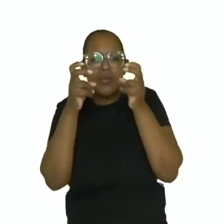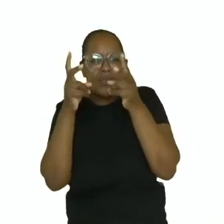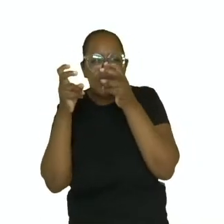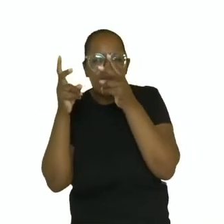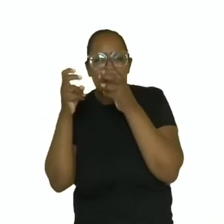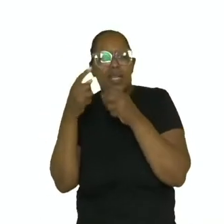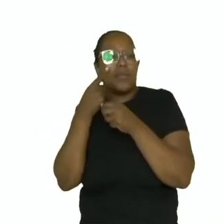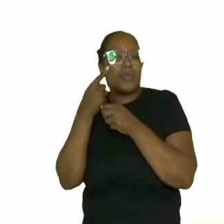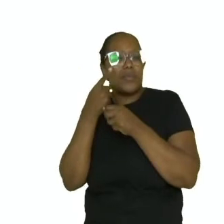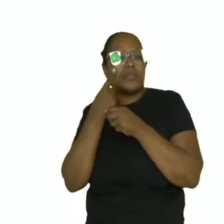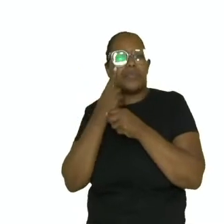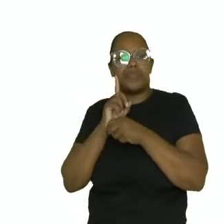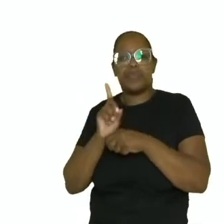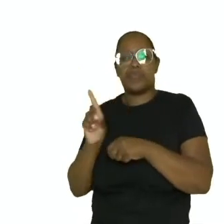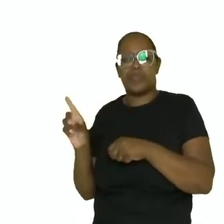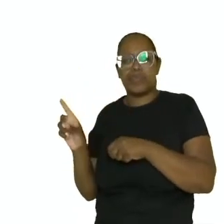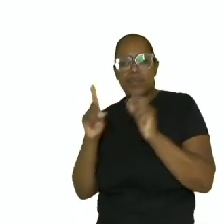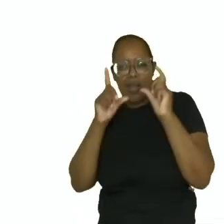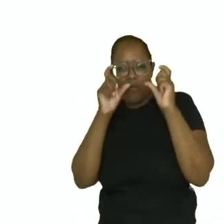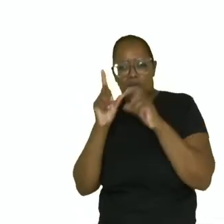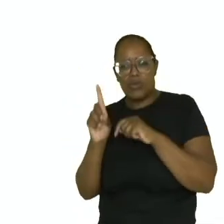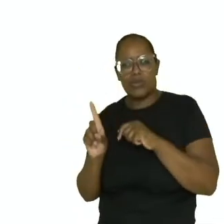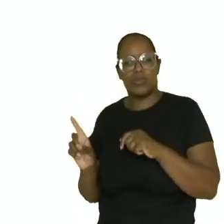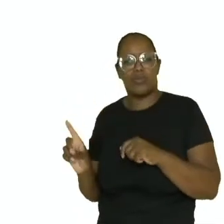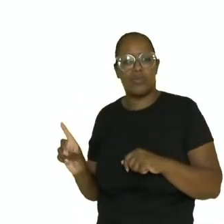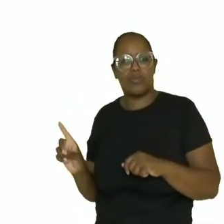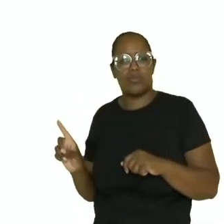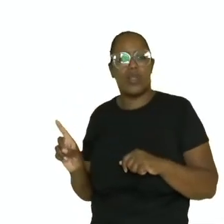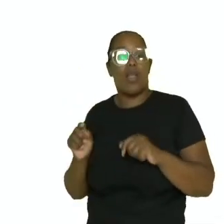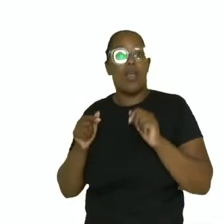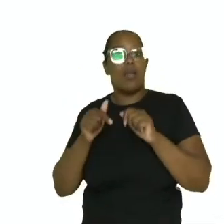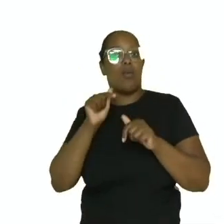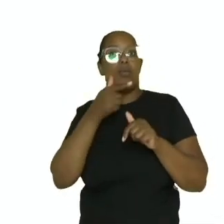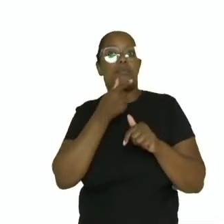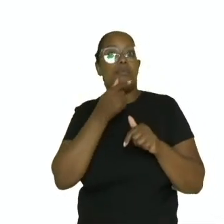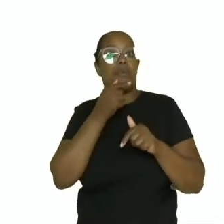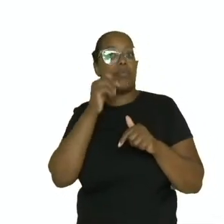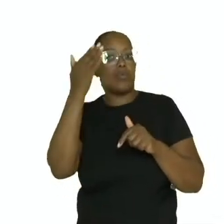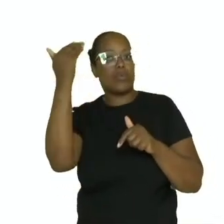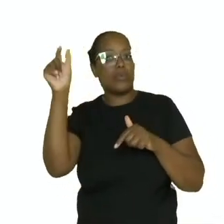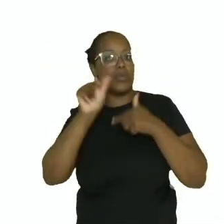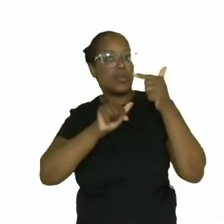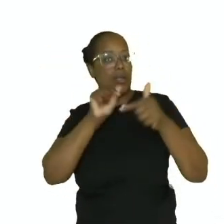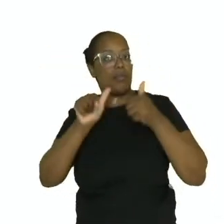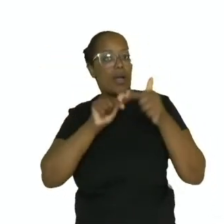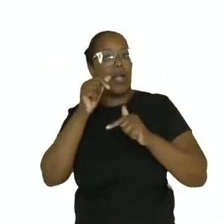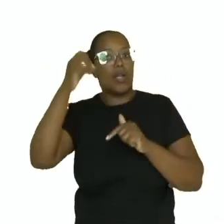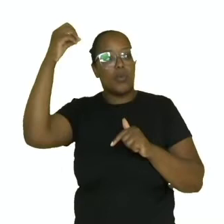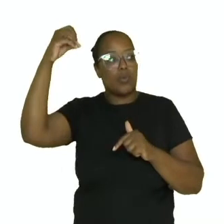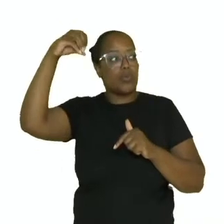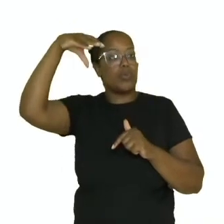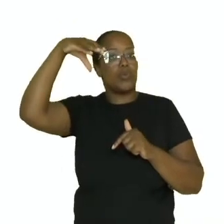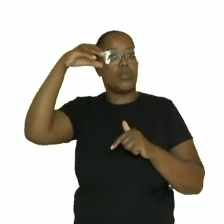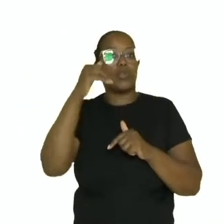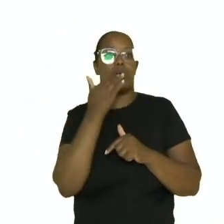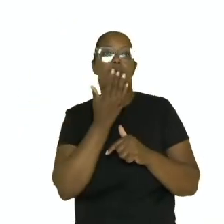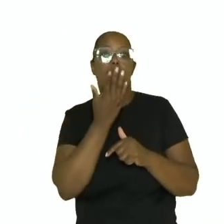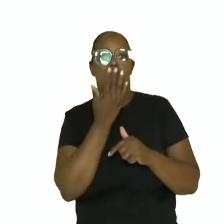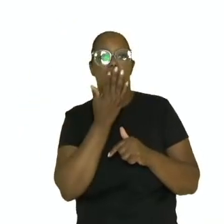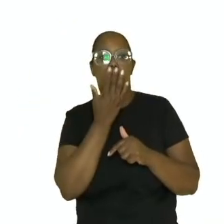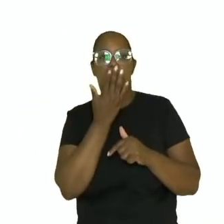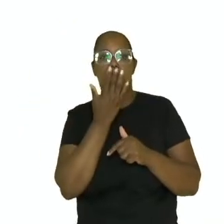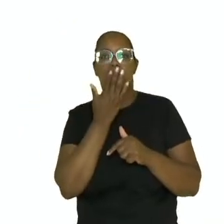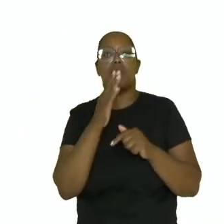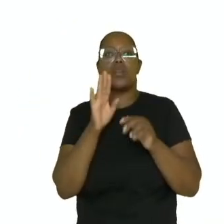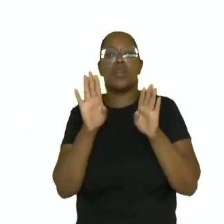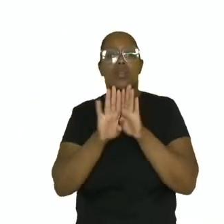por Luiz Erbini. Ele trabalha com luzes coloridas, olha que linda essa imagem e as sensações que elas trazem.